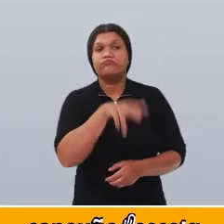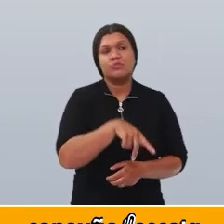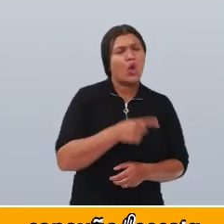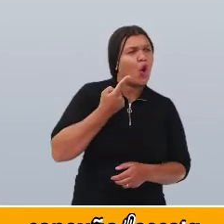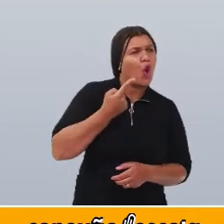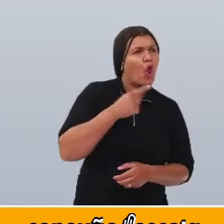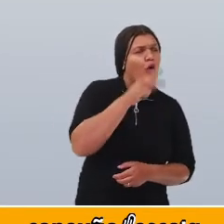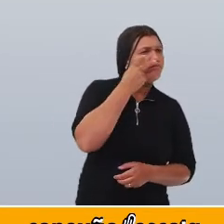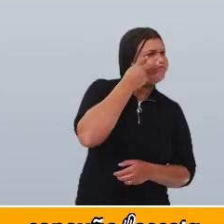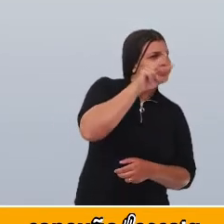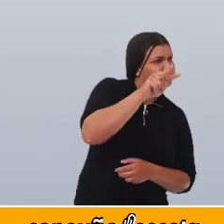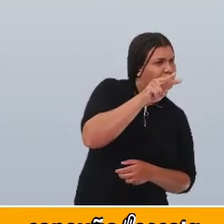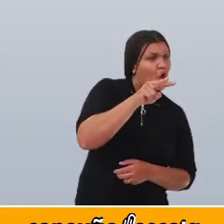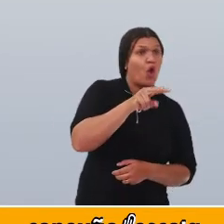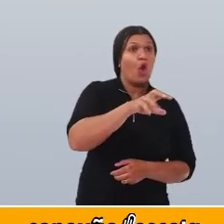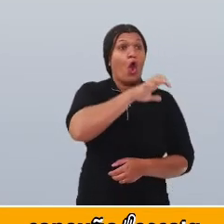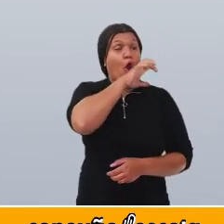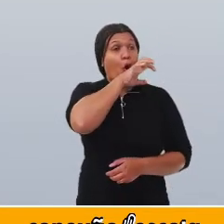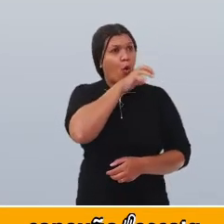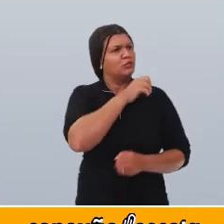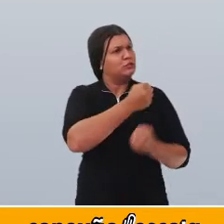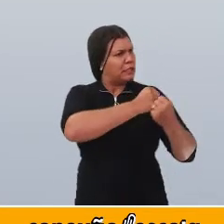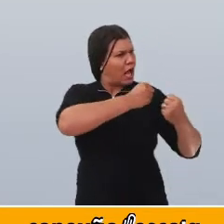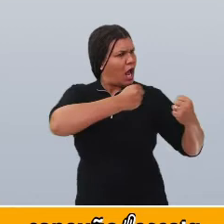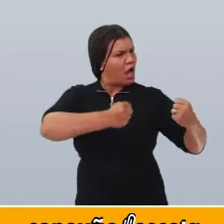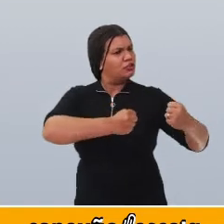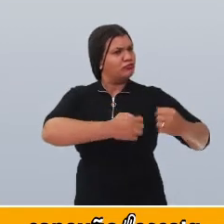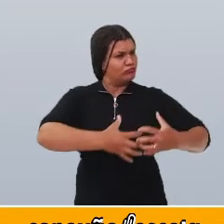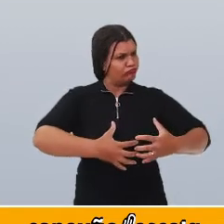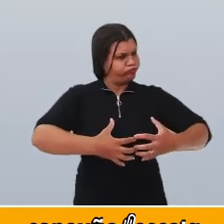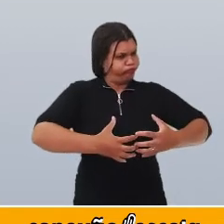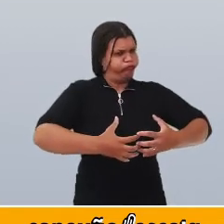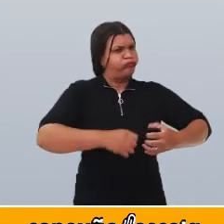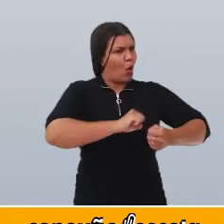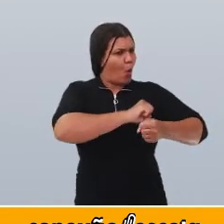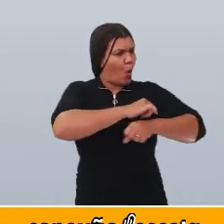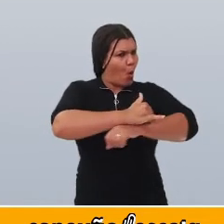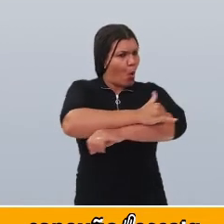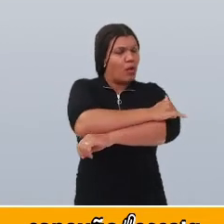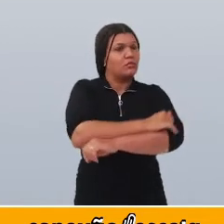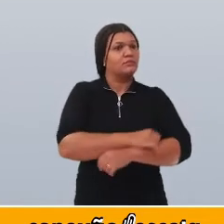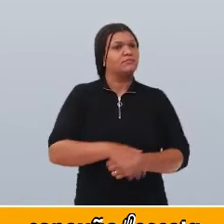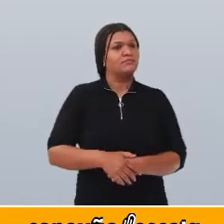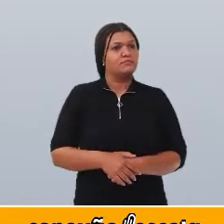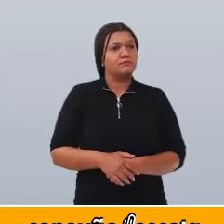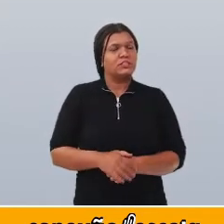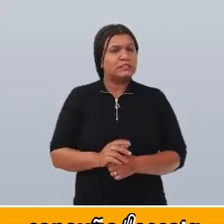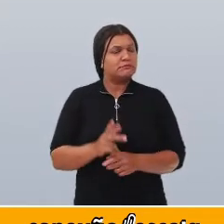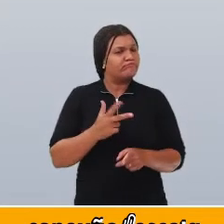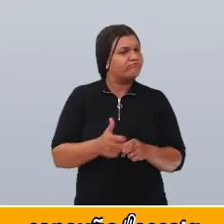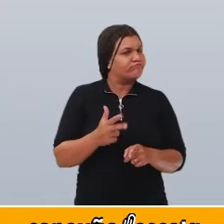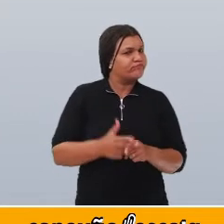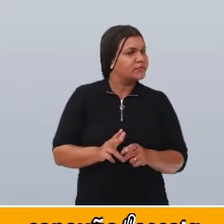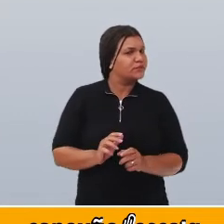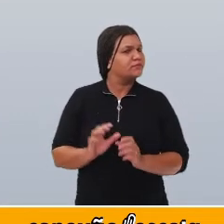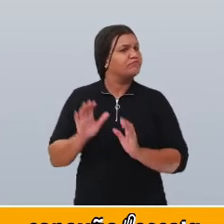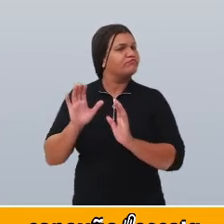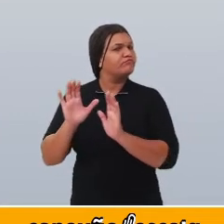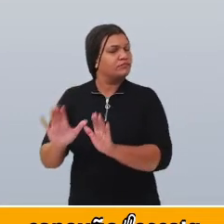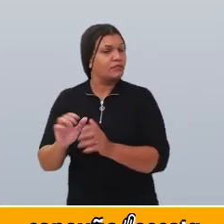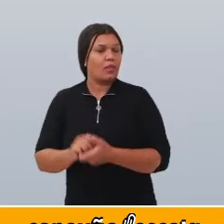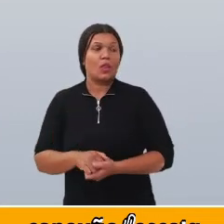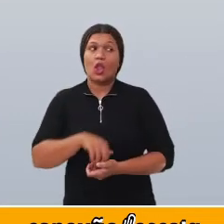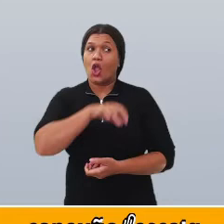longe, avistou uma onça bem grande e gorda. Disfarçou e pôs-se a atirar cipós no mato. A onça